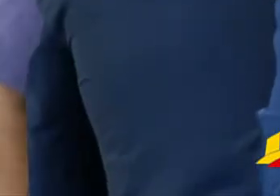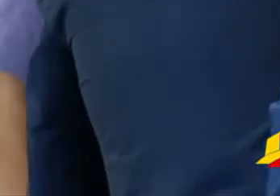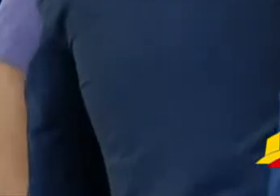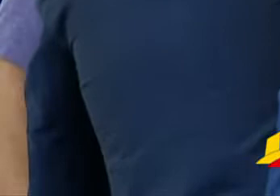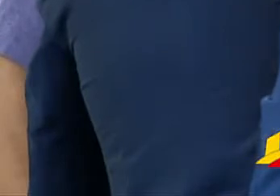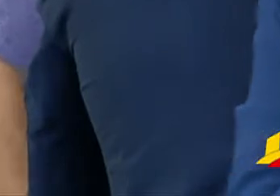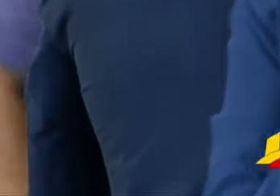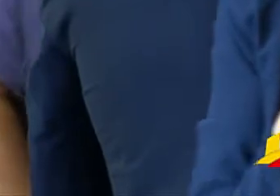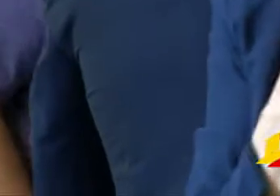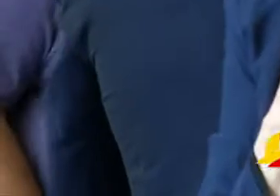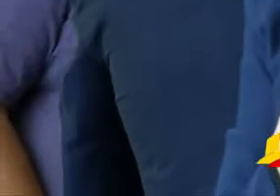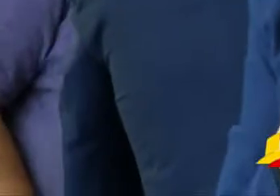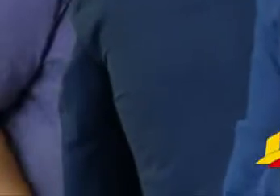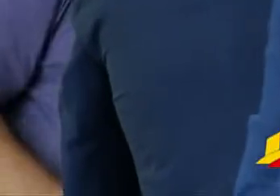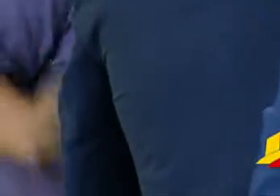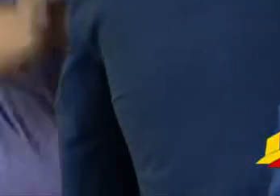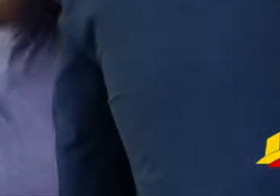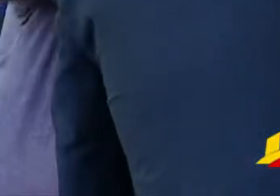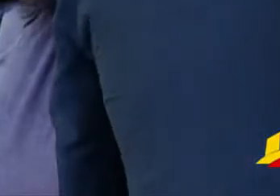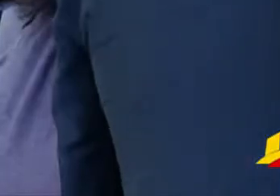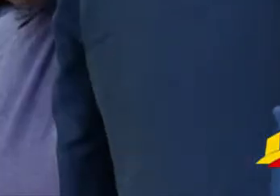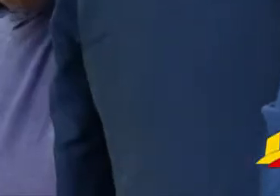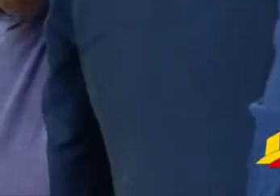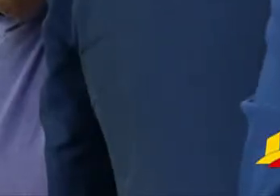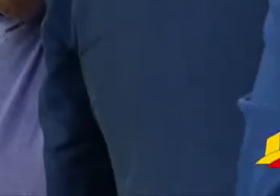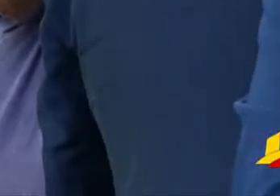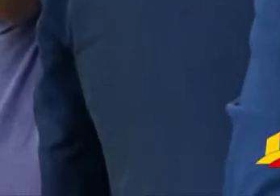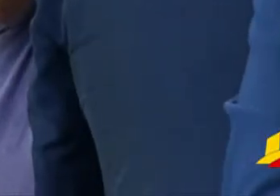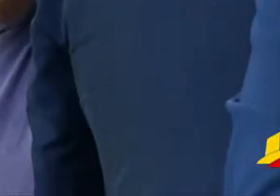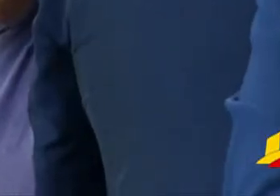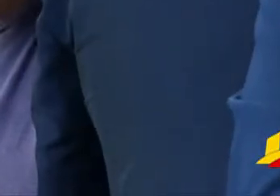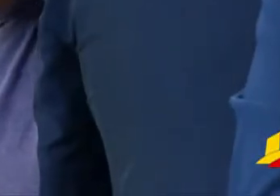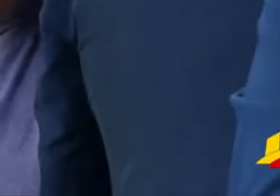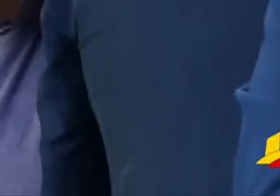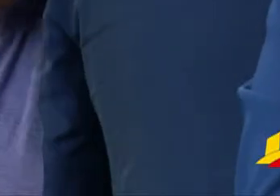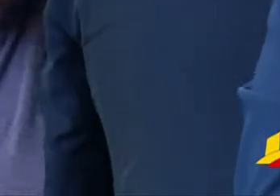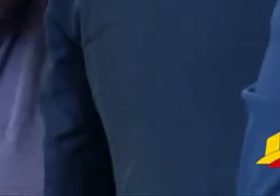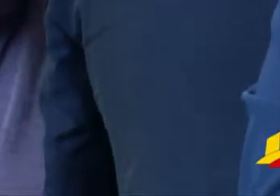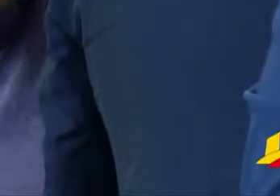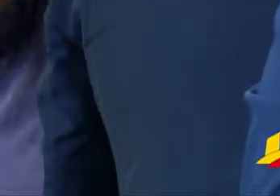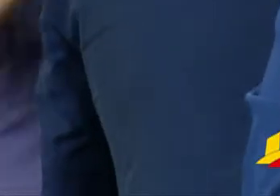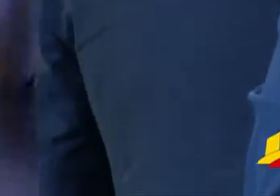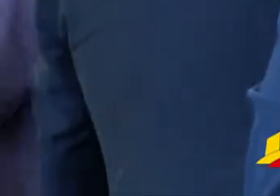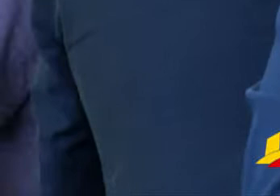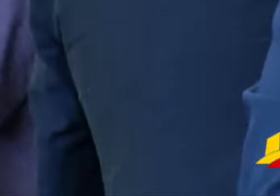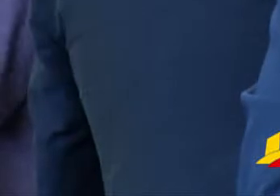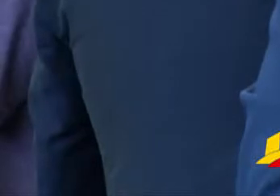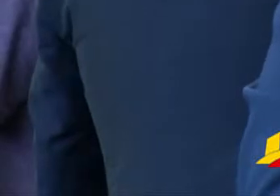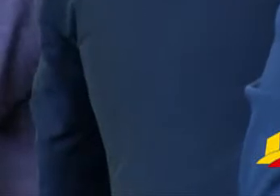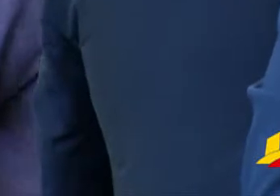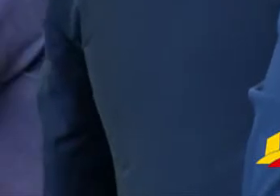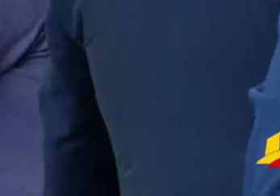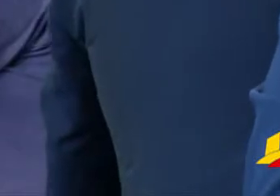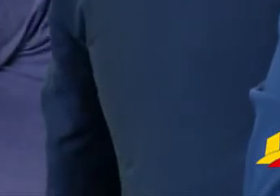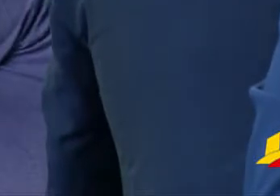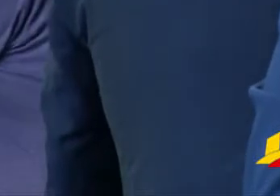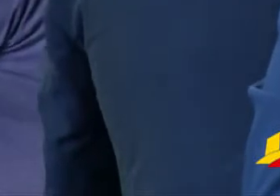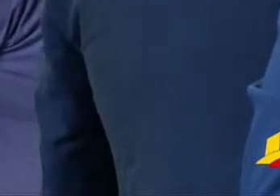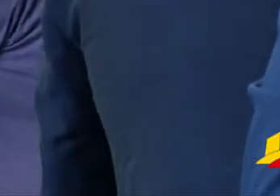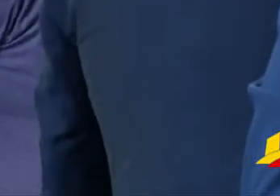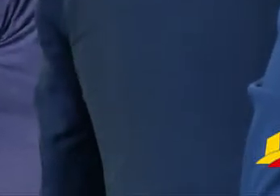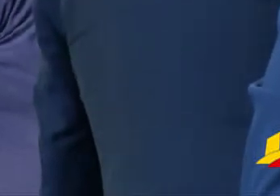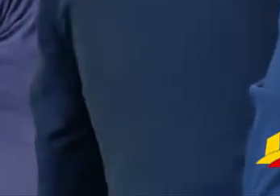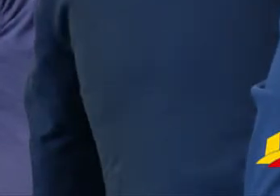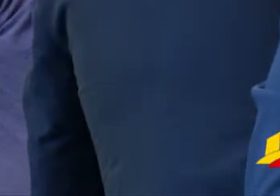se eu deixei de gostar se é interessante não é não é da conta do da comissão de consumo